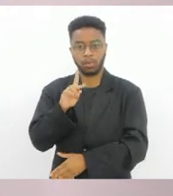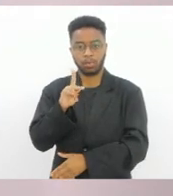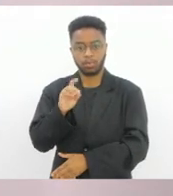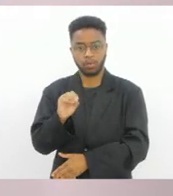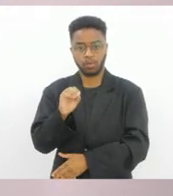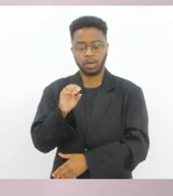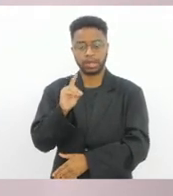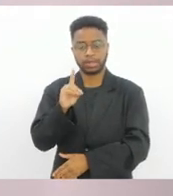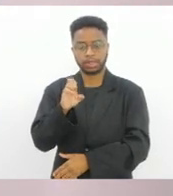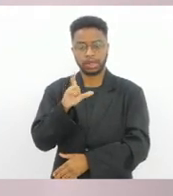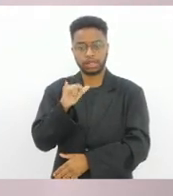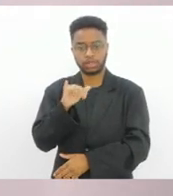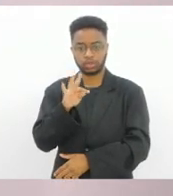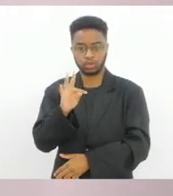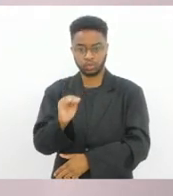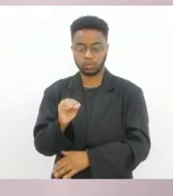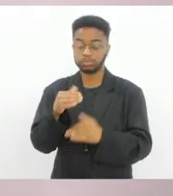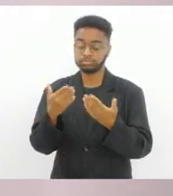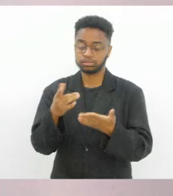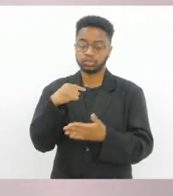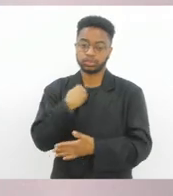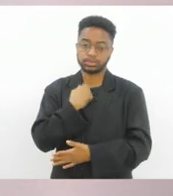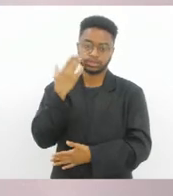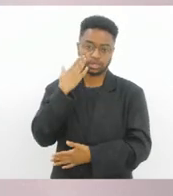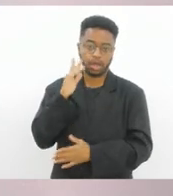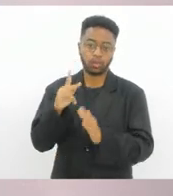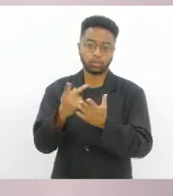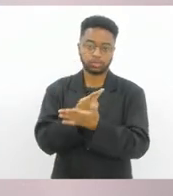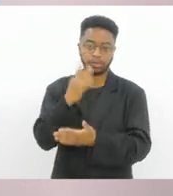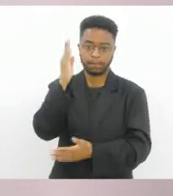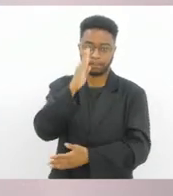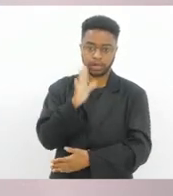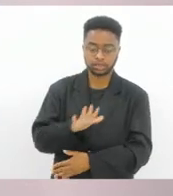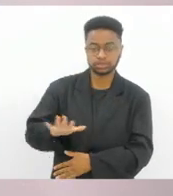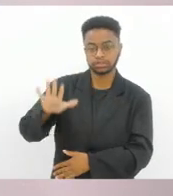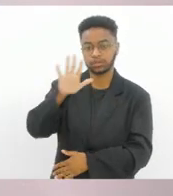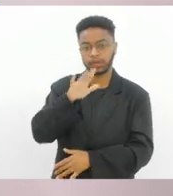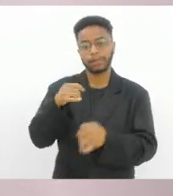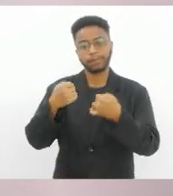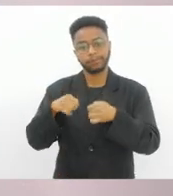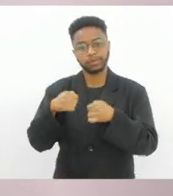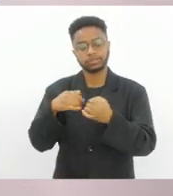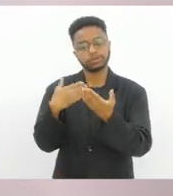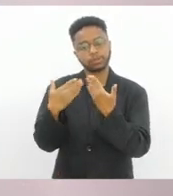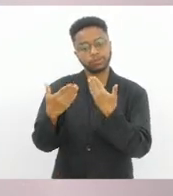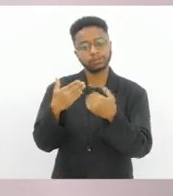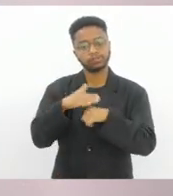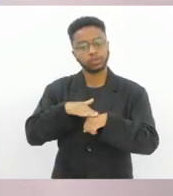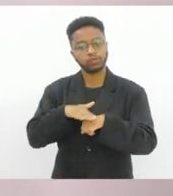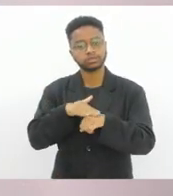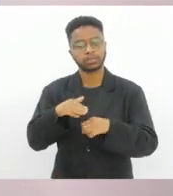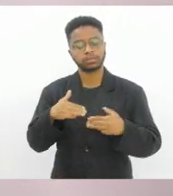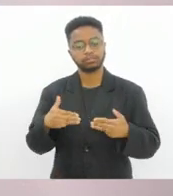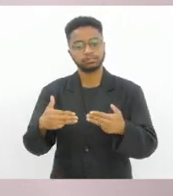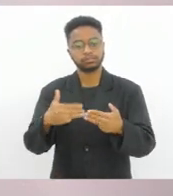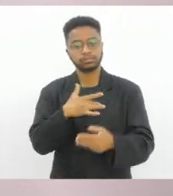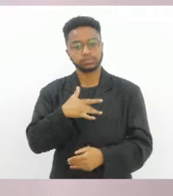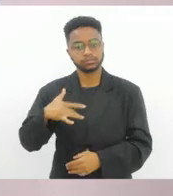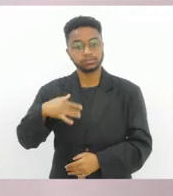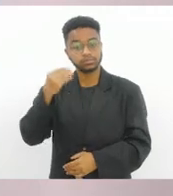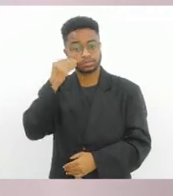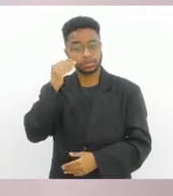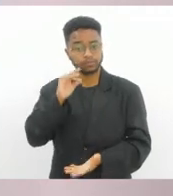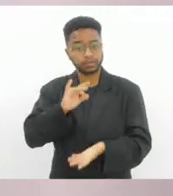questão nacional e que a gente precisa dialogar com o Ministério da Saúde para que esse seja um